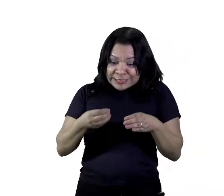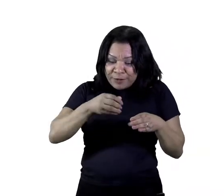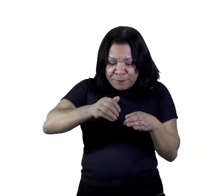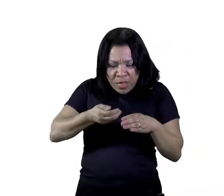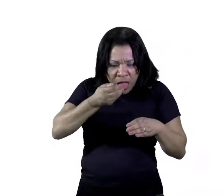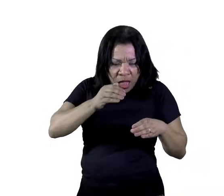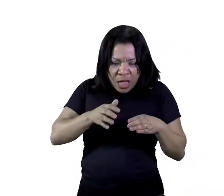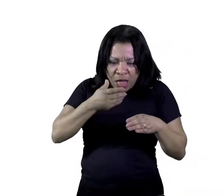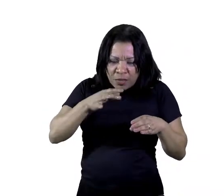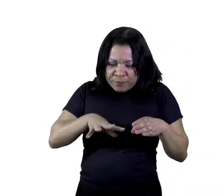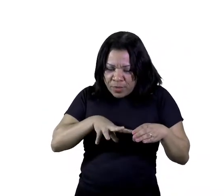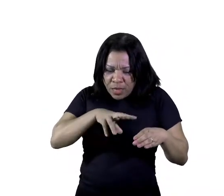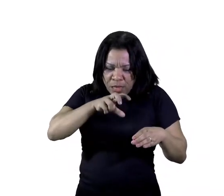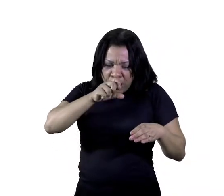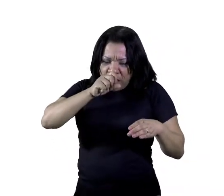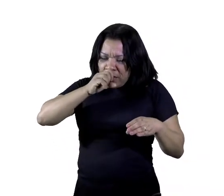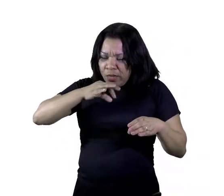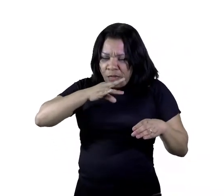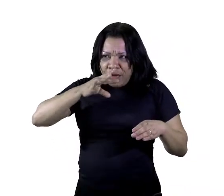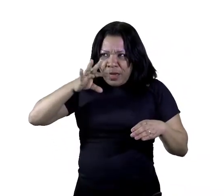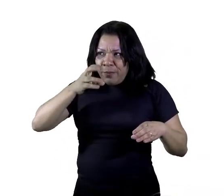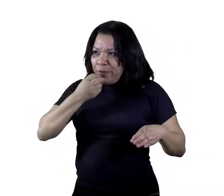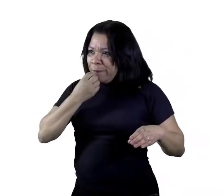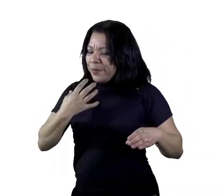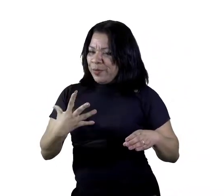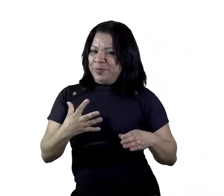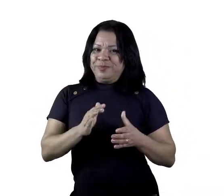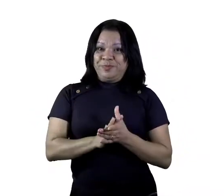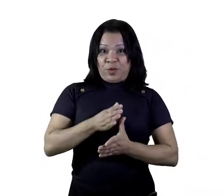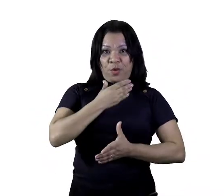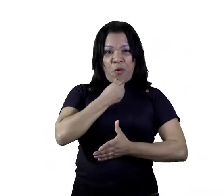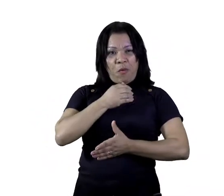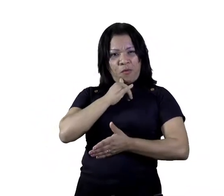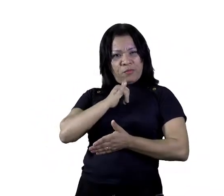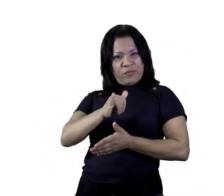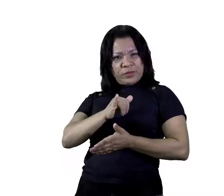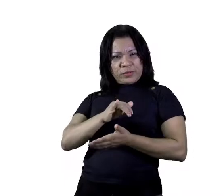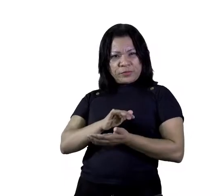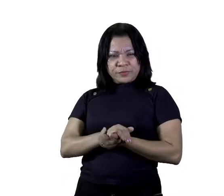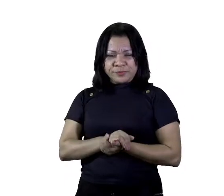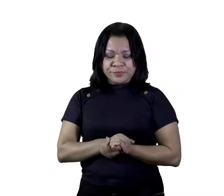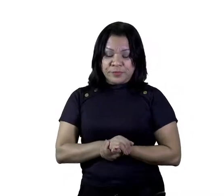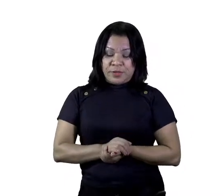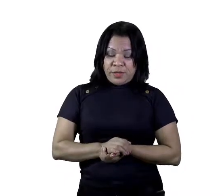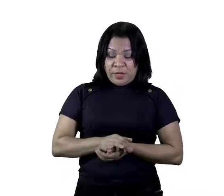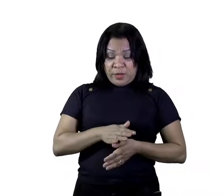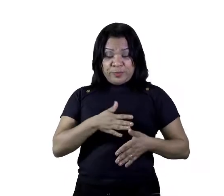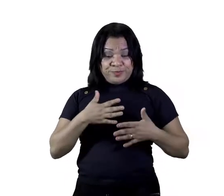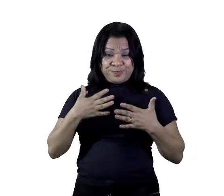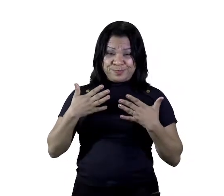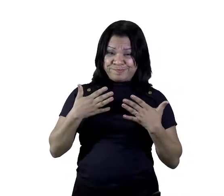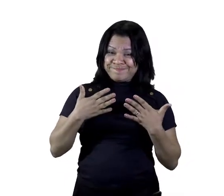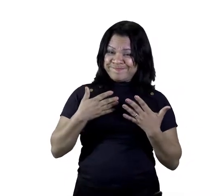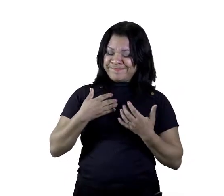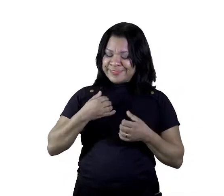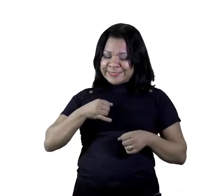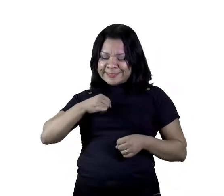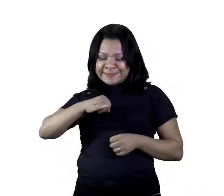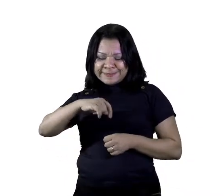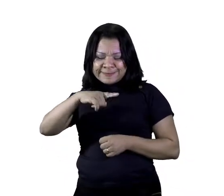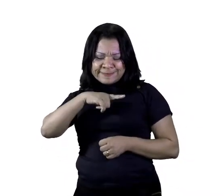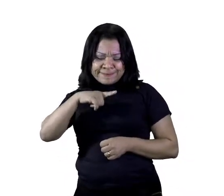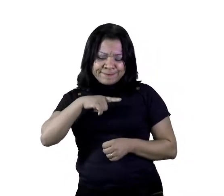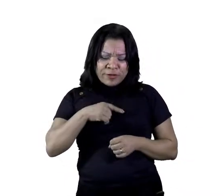o cheiro começou a ficar muito bom. Ele então disse: se eu tivesse um pouco de tempero,